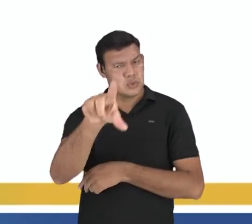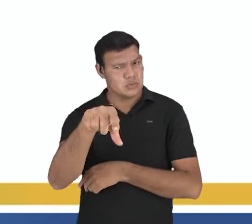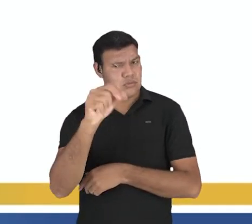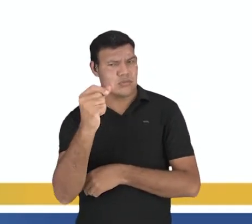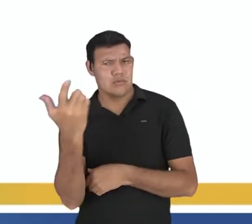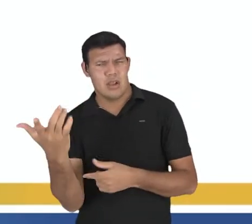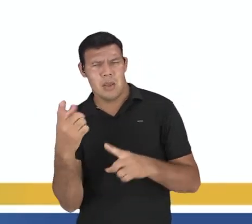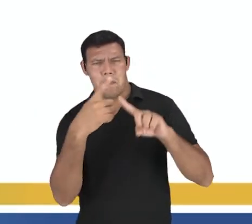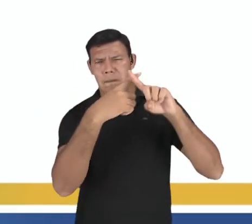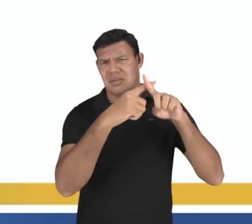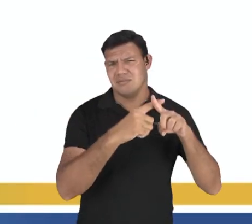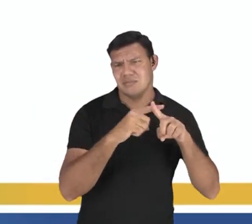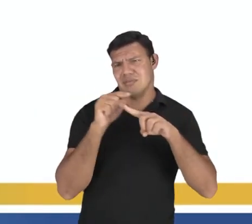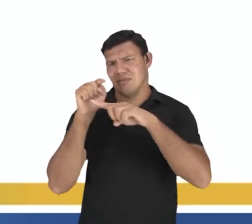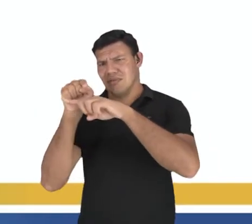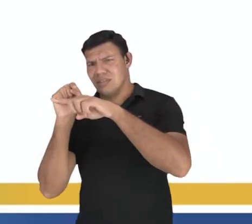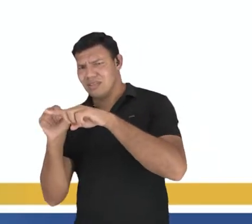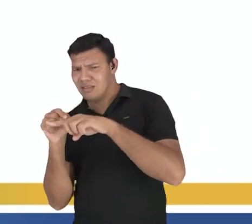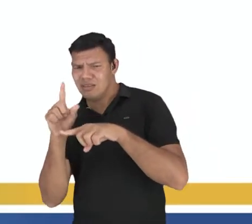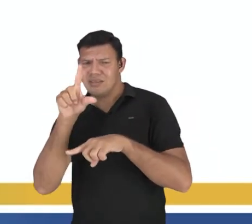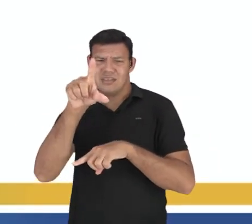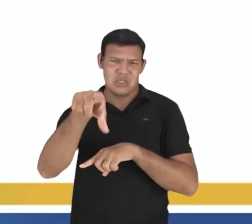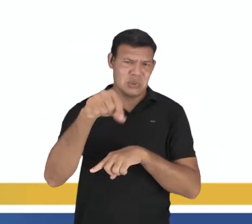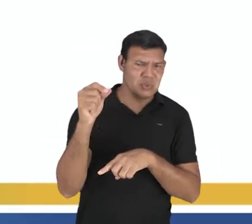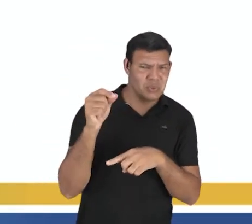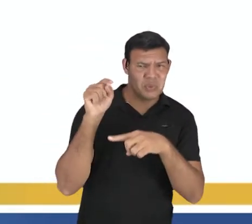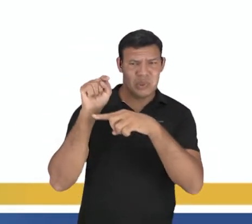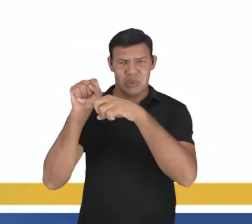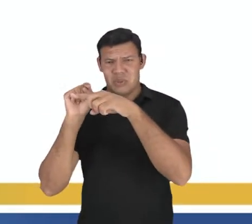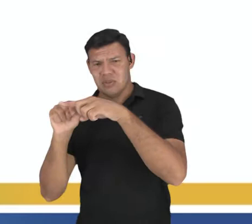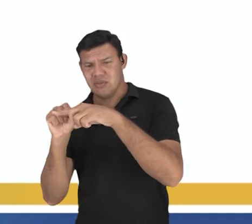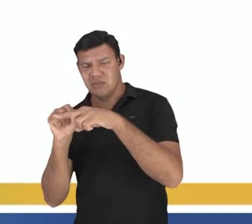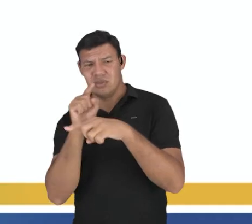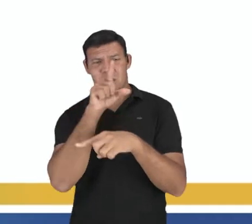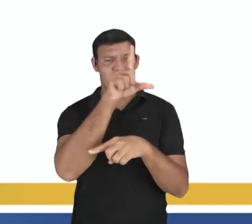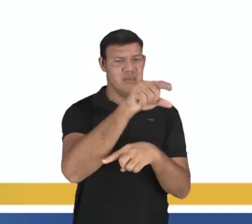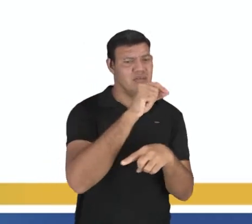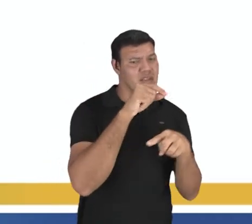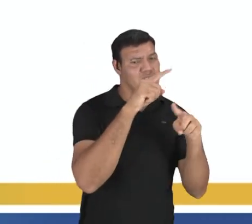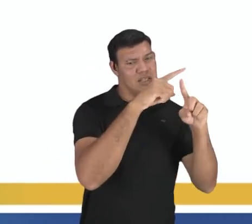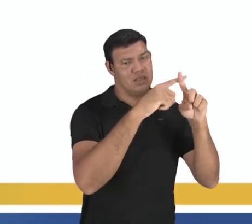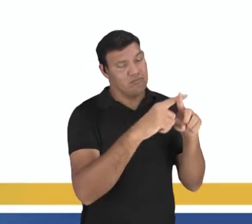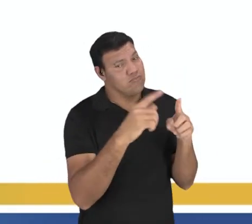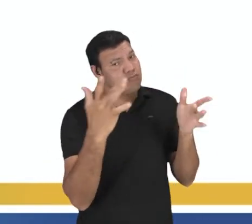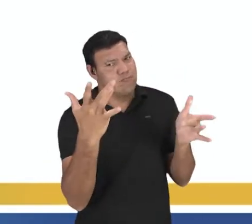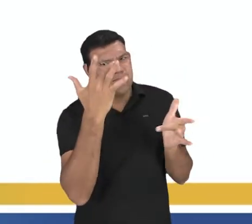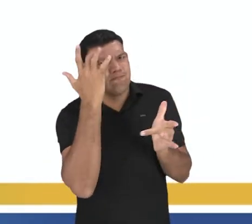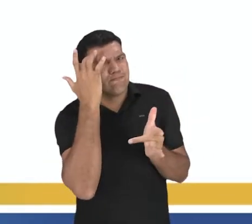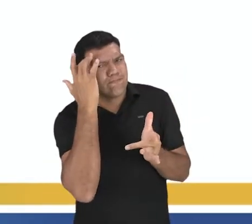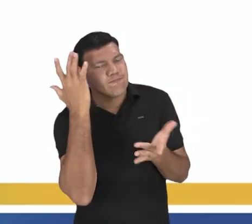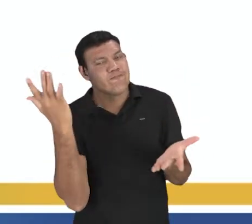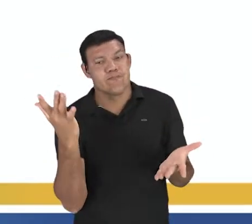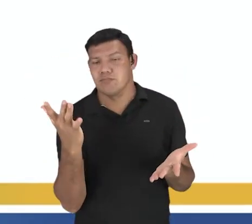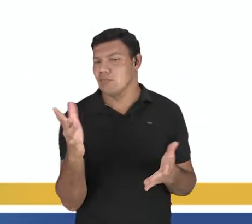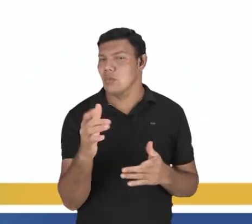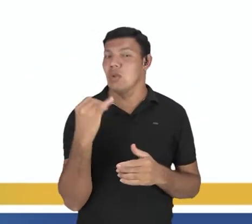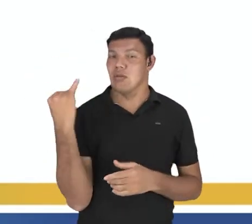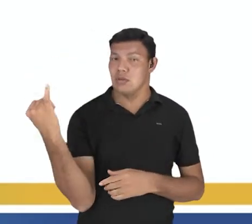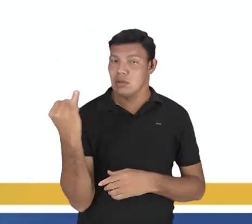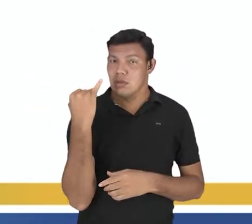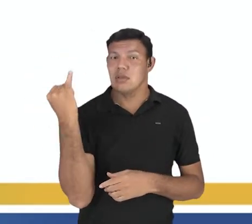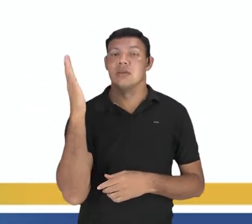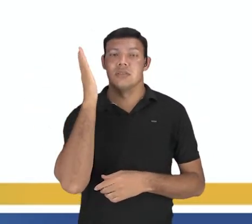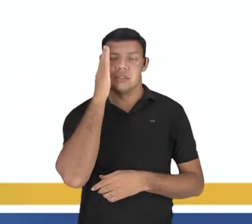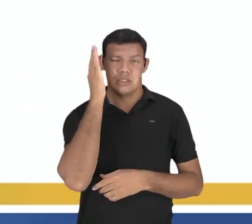mas se você achar não eu eu prefiro a divisão eu acho que mais fácil então você vai fazer a divisão o importante é